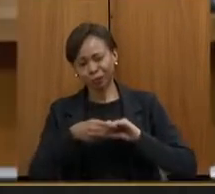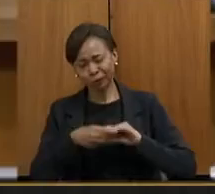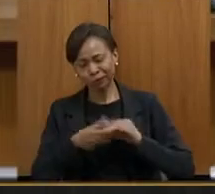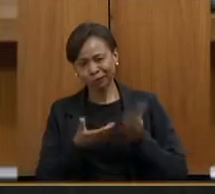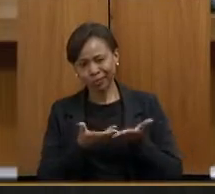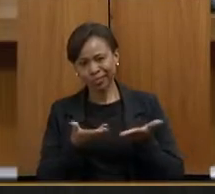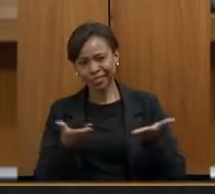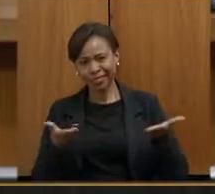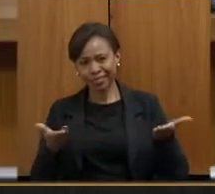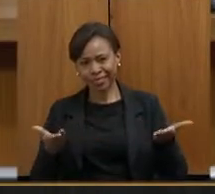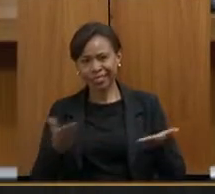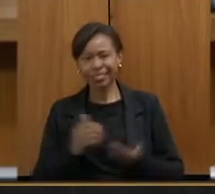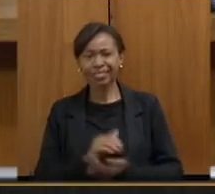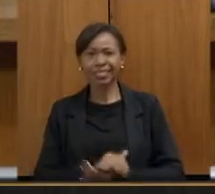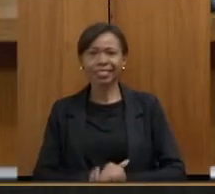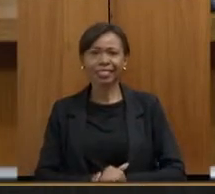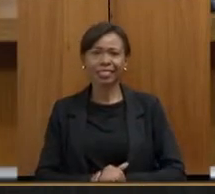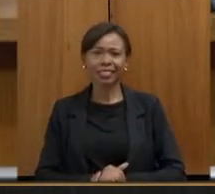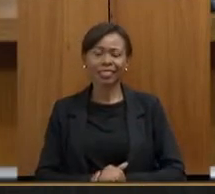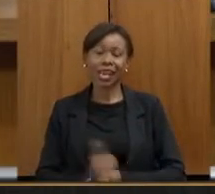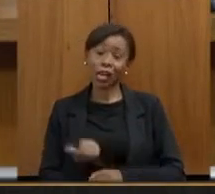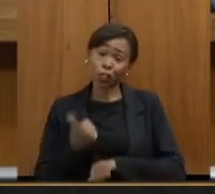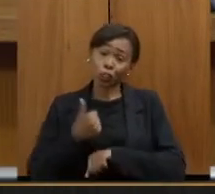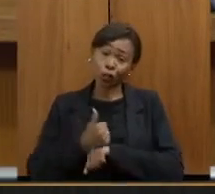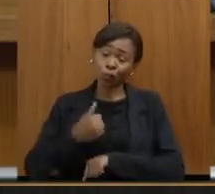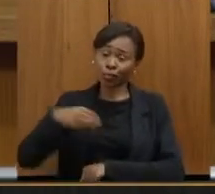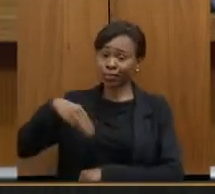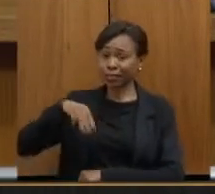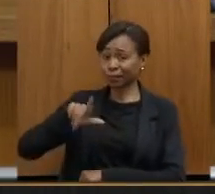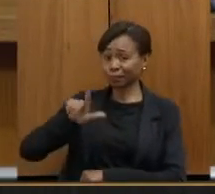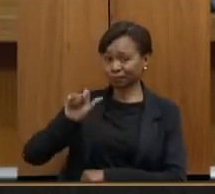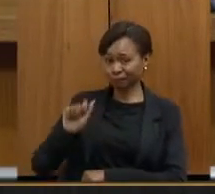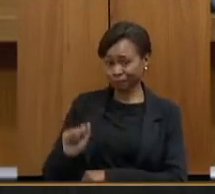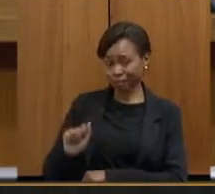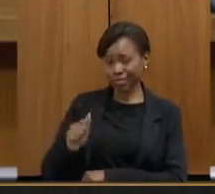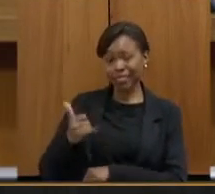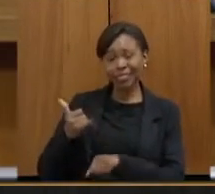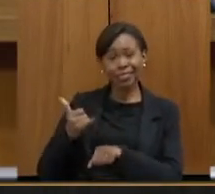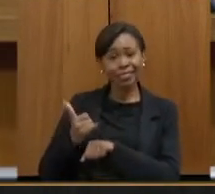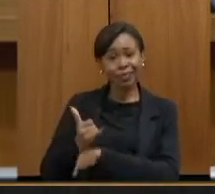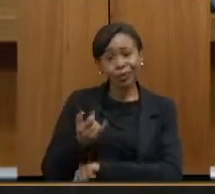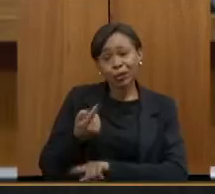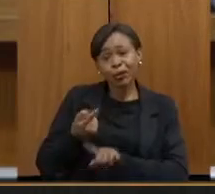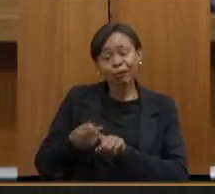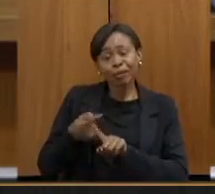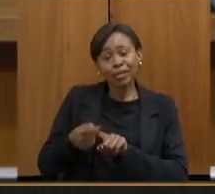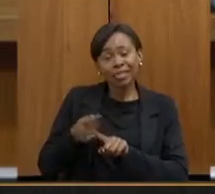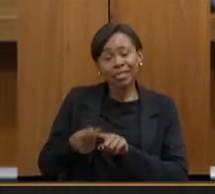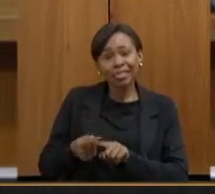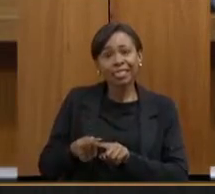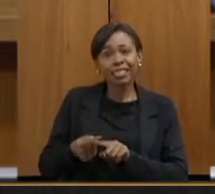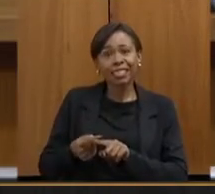Mila Correia da Costa, que não pôde estar presente conosco em razão da convocação.